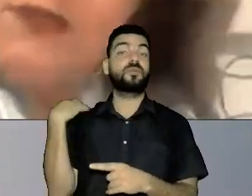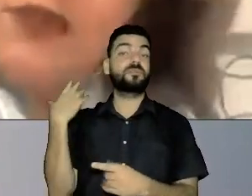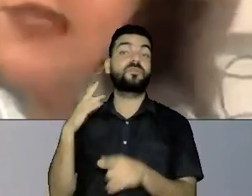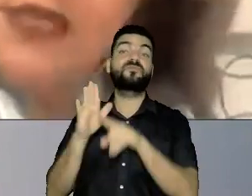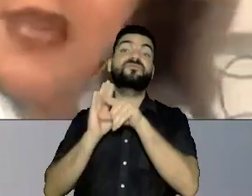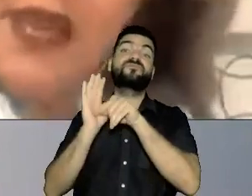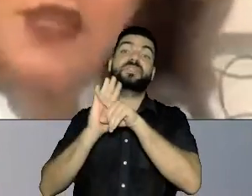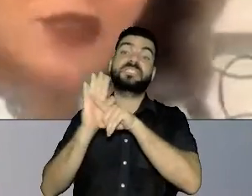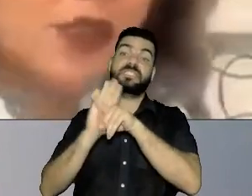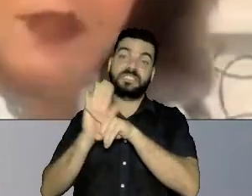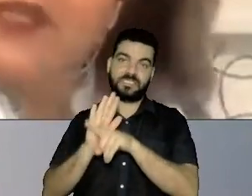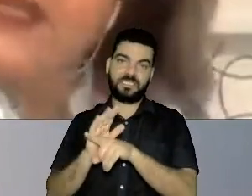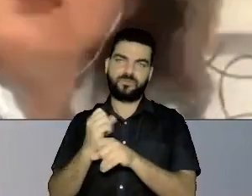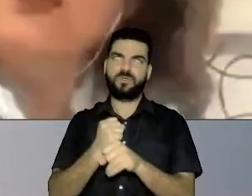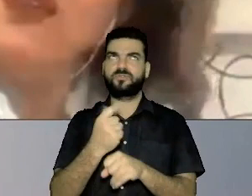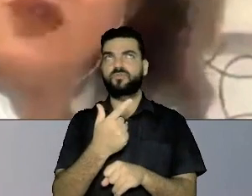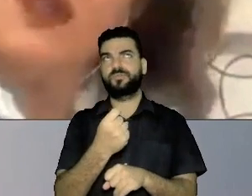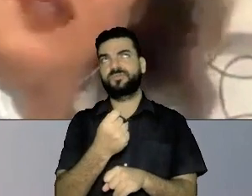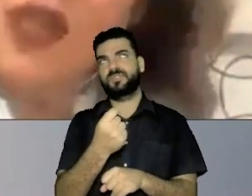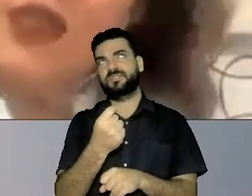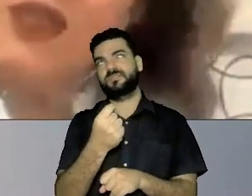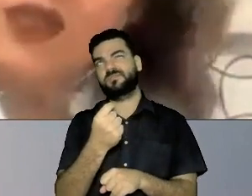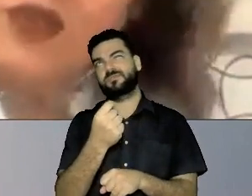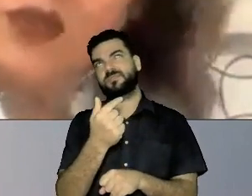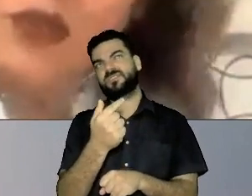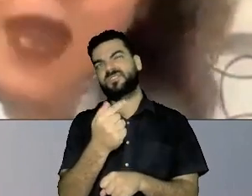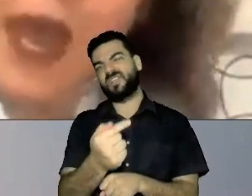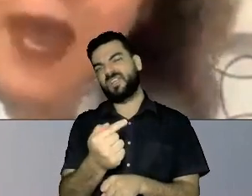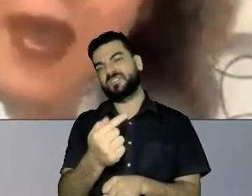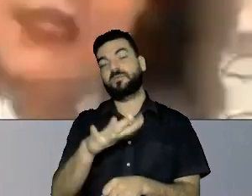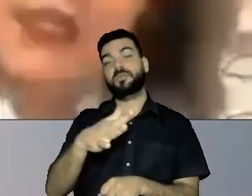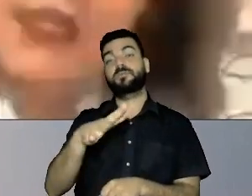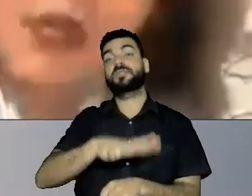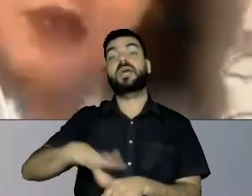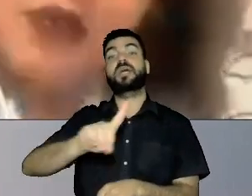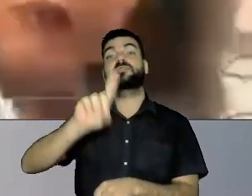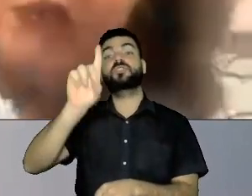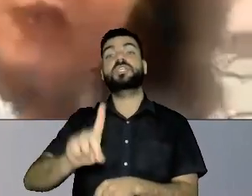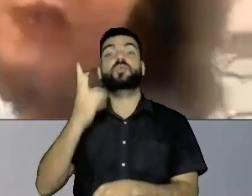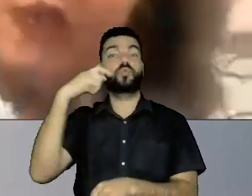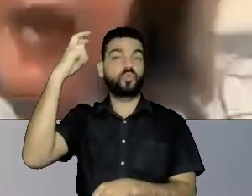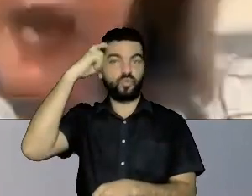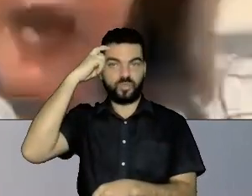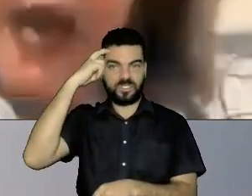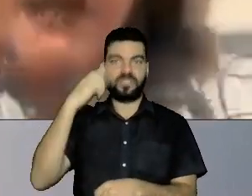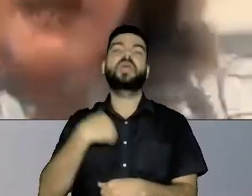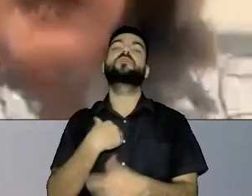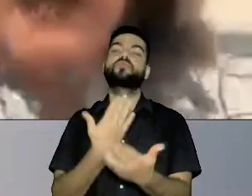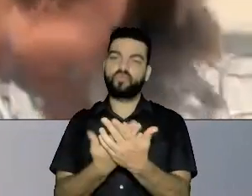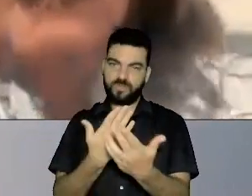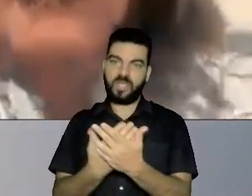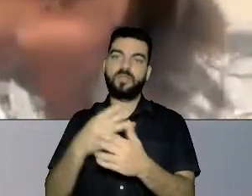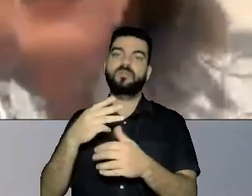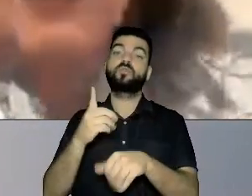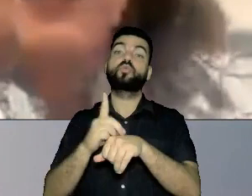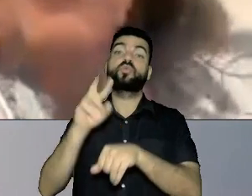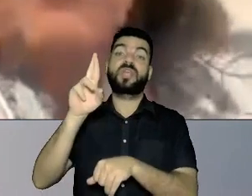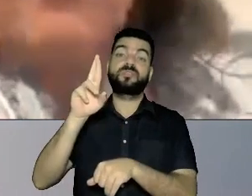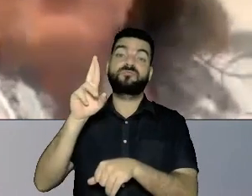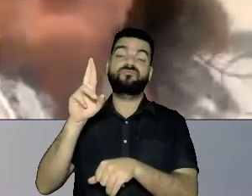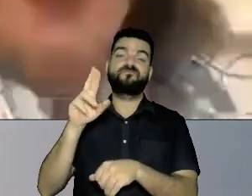desde 2007, 2005 sobre direitos culturais, fiz doutorado nessa área,